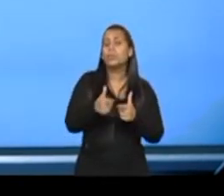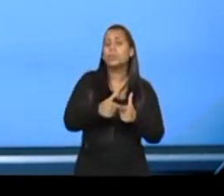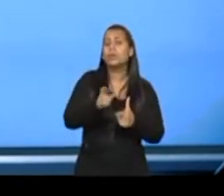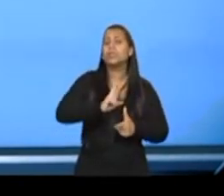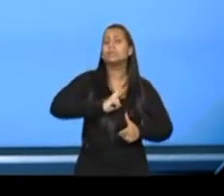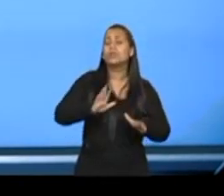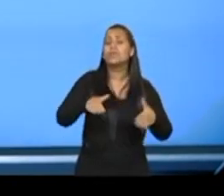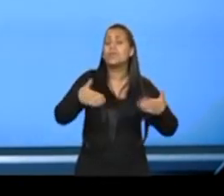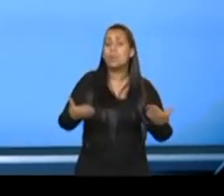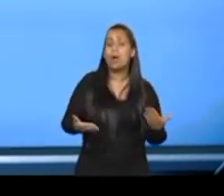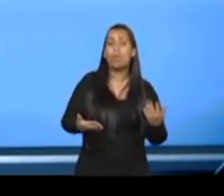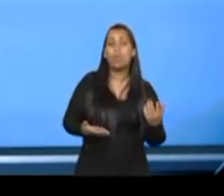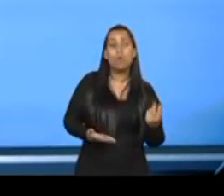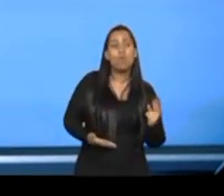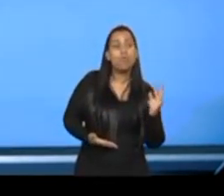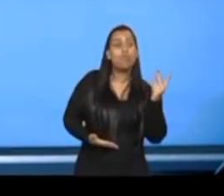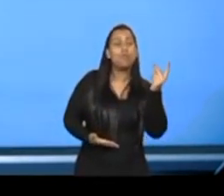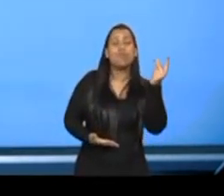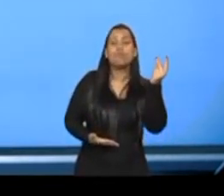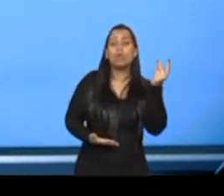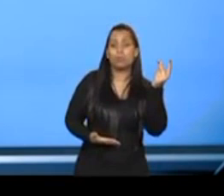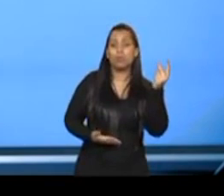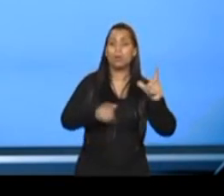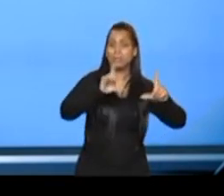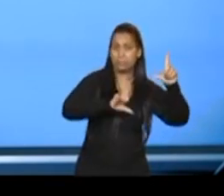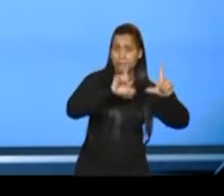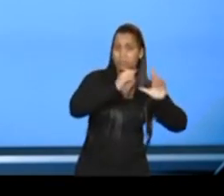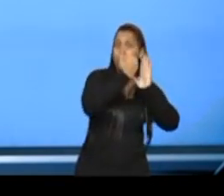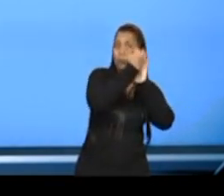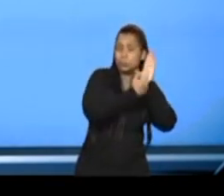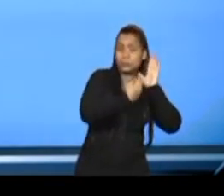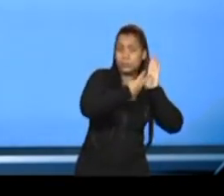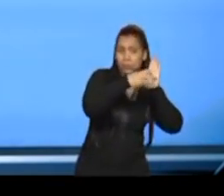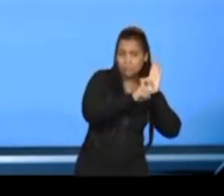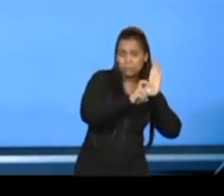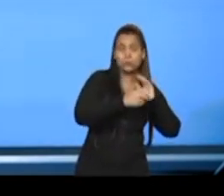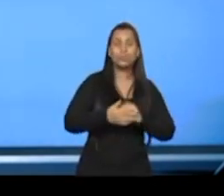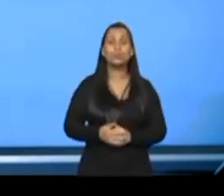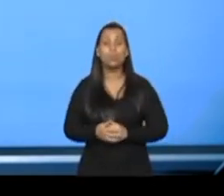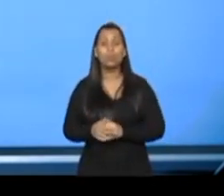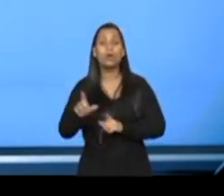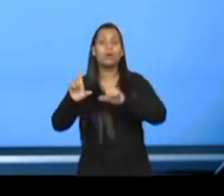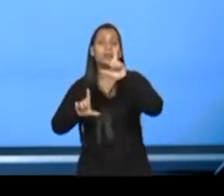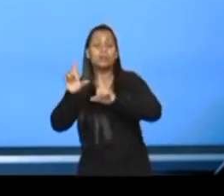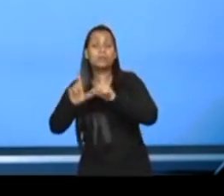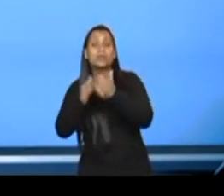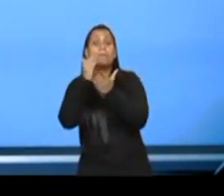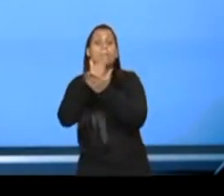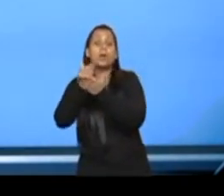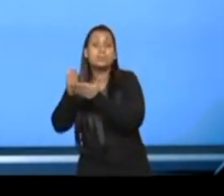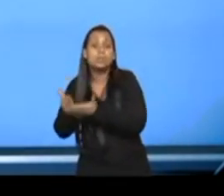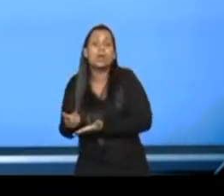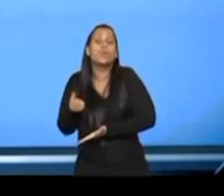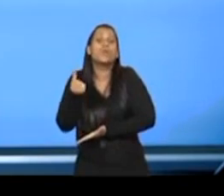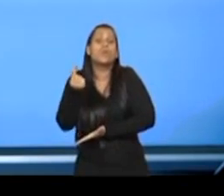valor da televisão à vista, com desconto de 35%, e qual o valor da televisão a prazo, com